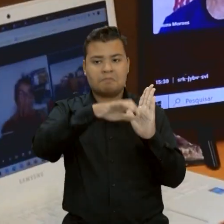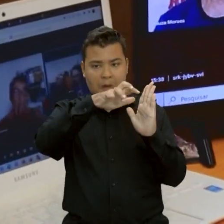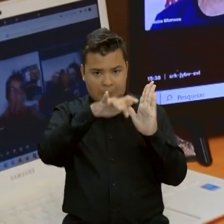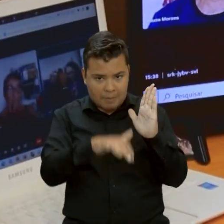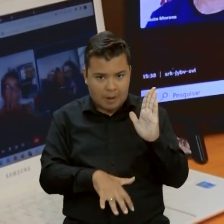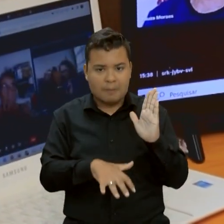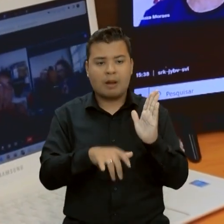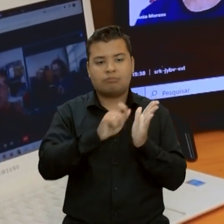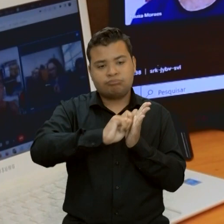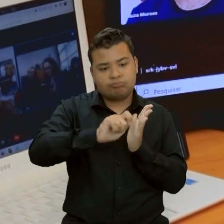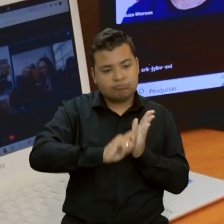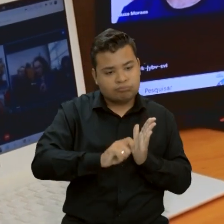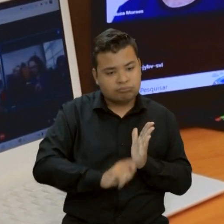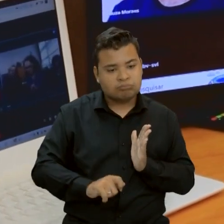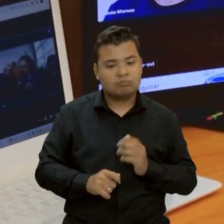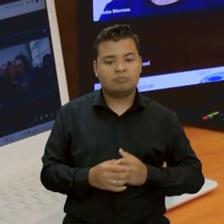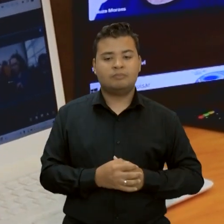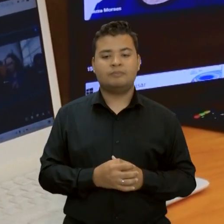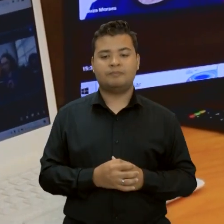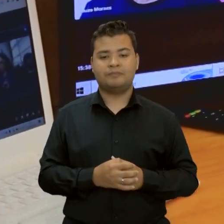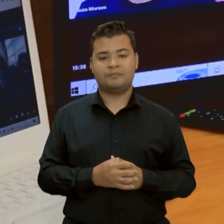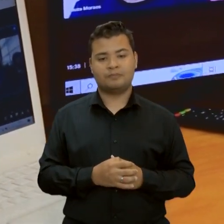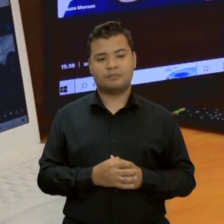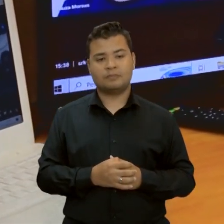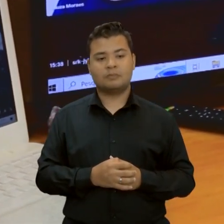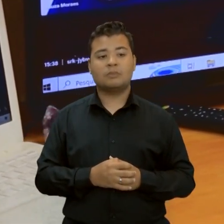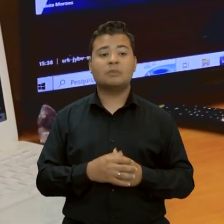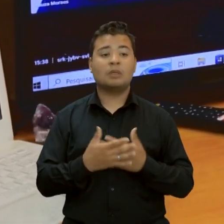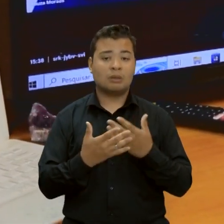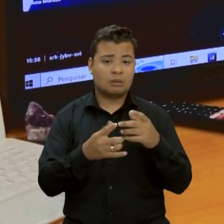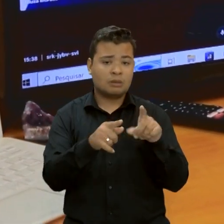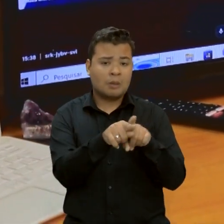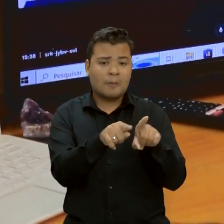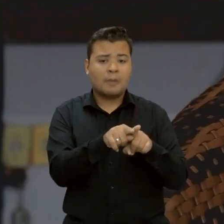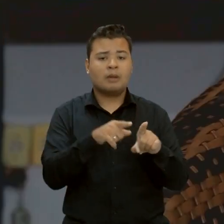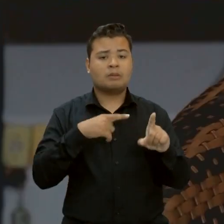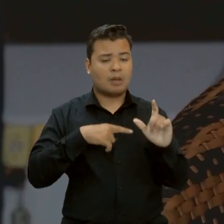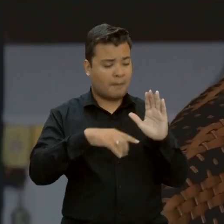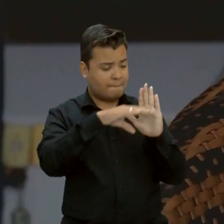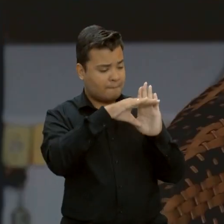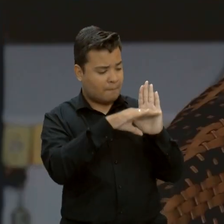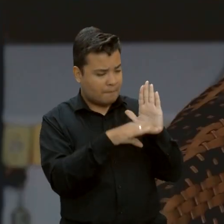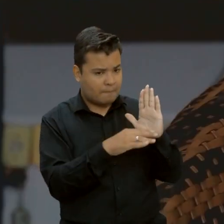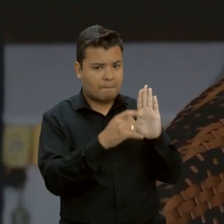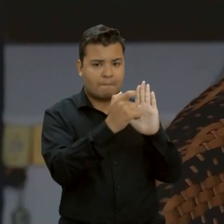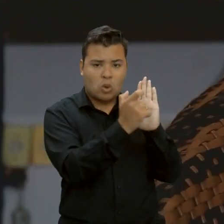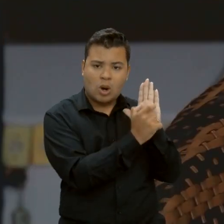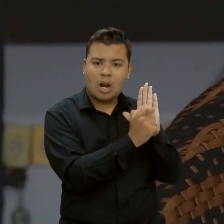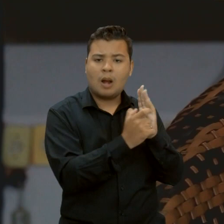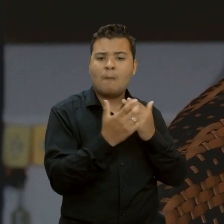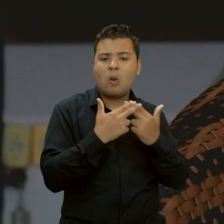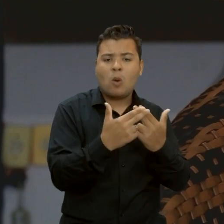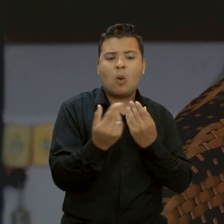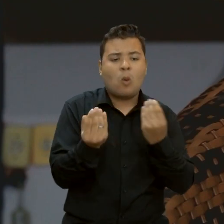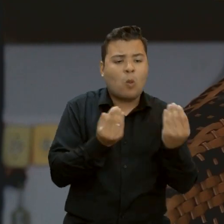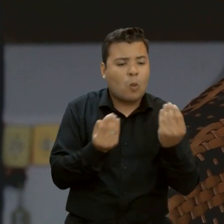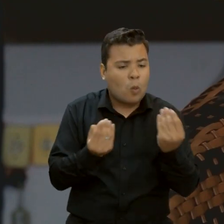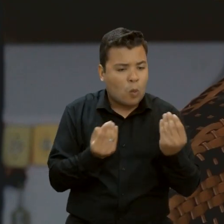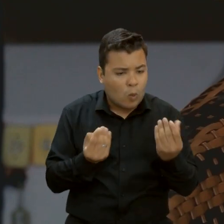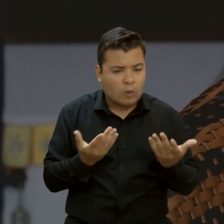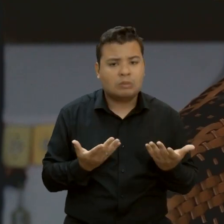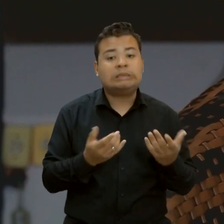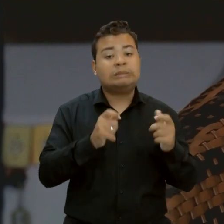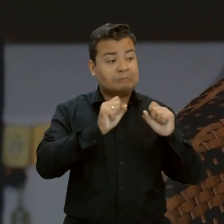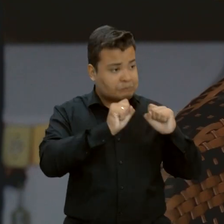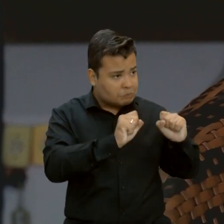E como a gente assim utilizava os programas qual que era poderia usar o